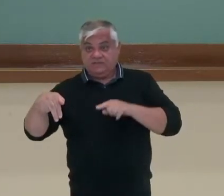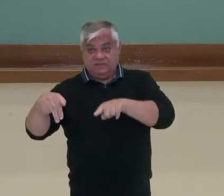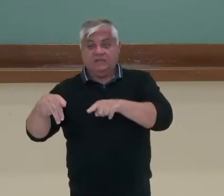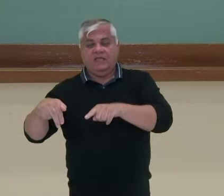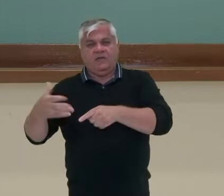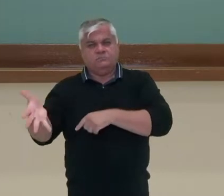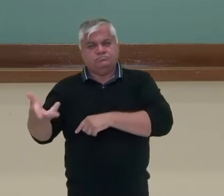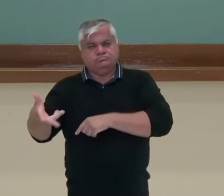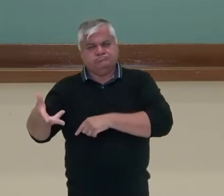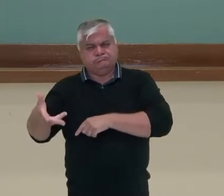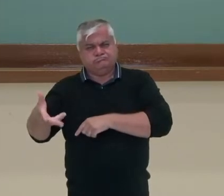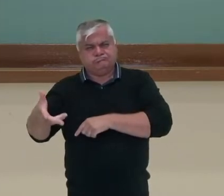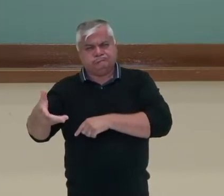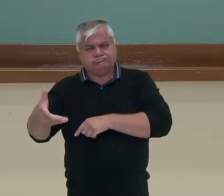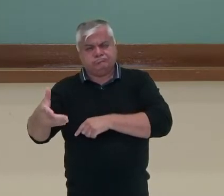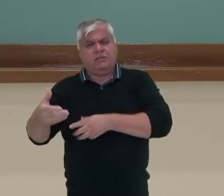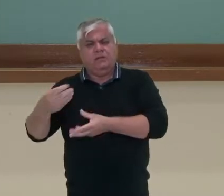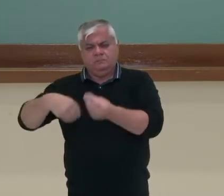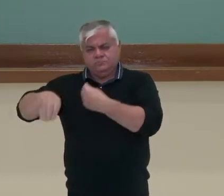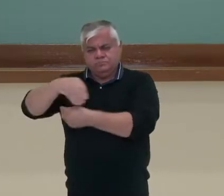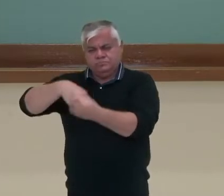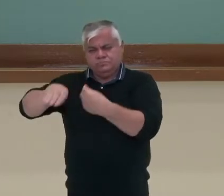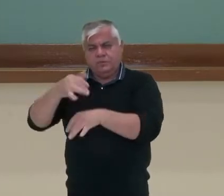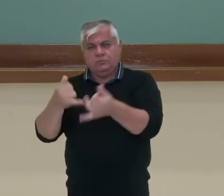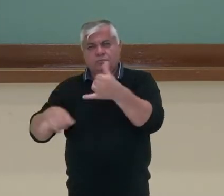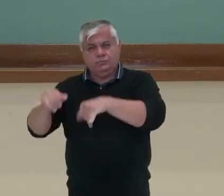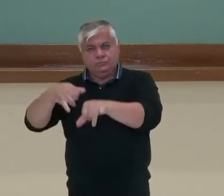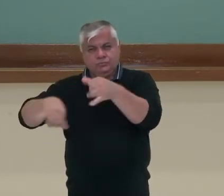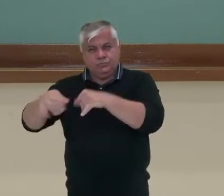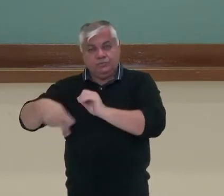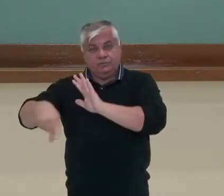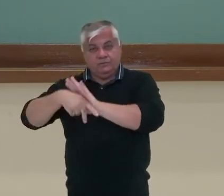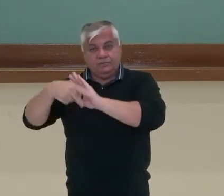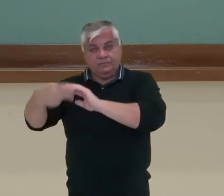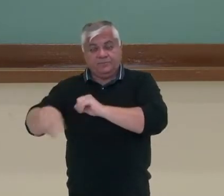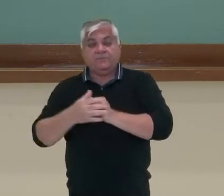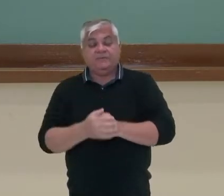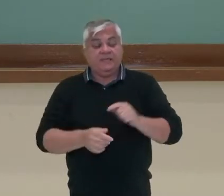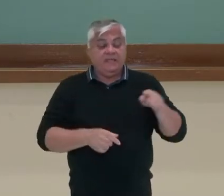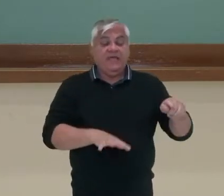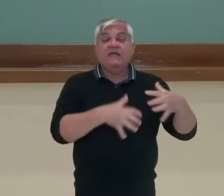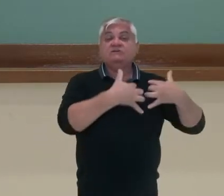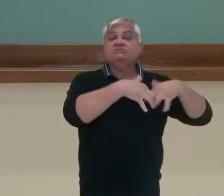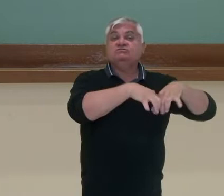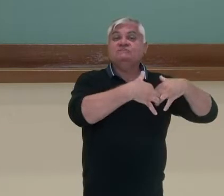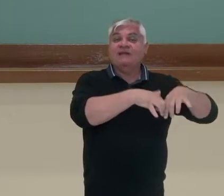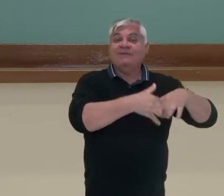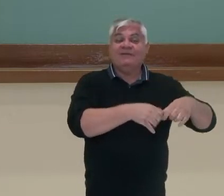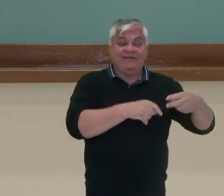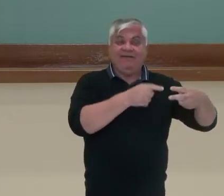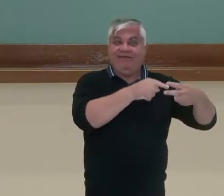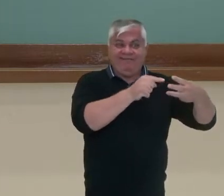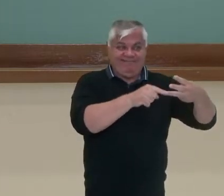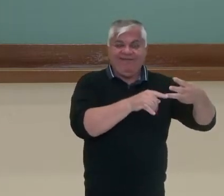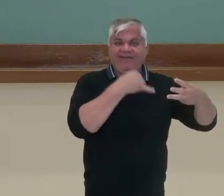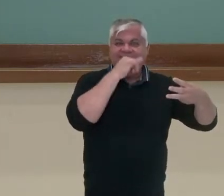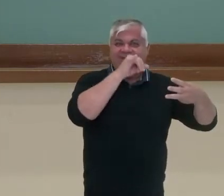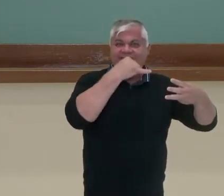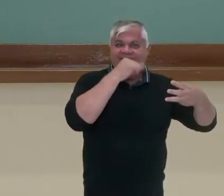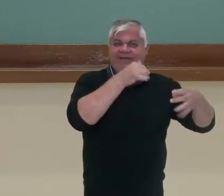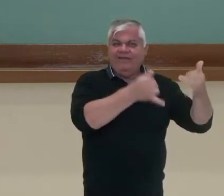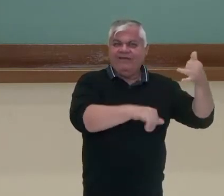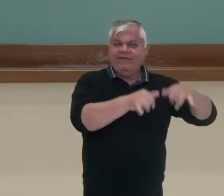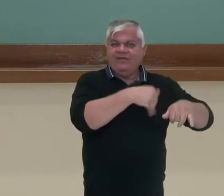a velocidade e com os fatores que influenciam a velocidade das reações, e a termodinâmica, que vai dizer para a gente se essa reação ela